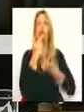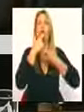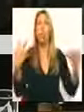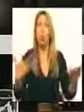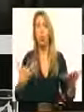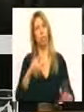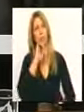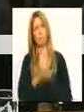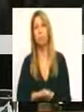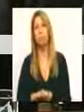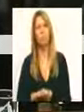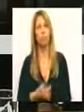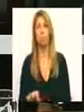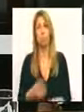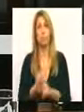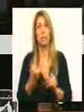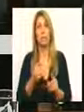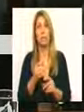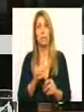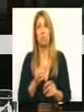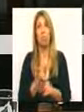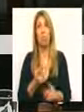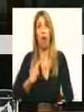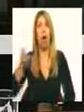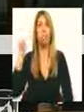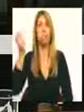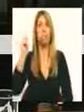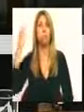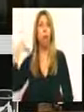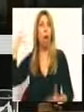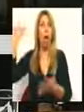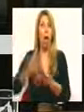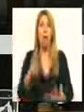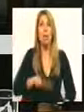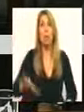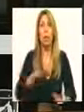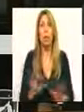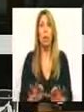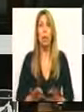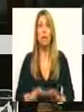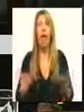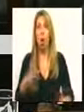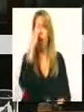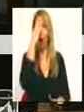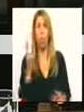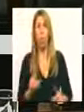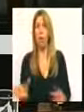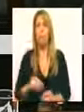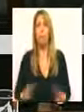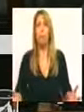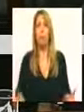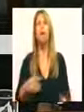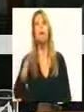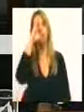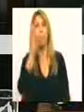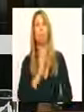como aguentou ao longo de décadas e décadas muitas destas situações. Sabemos agora que isso não é possível e que é